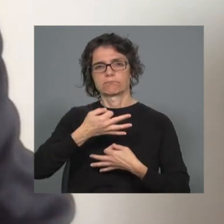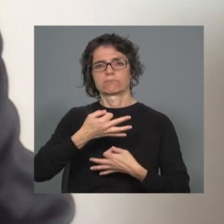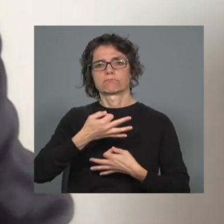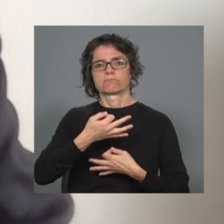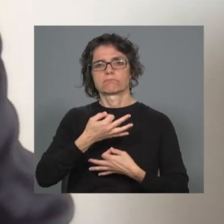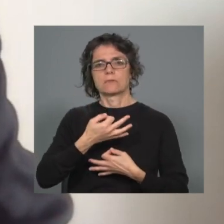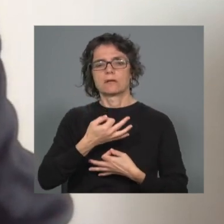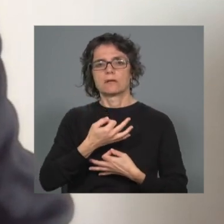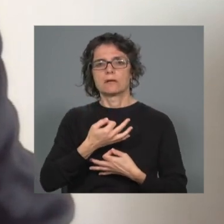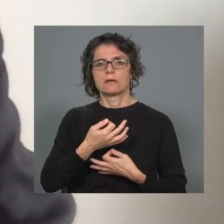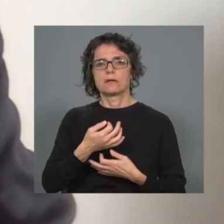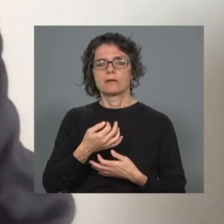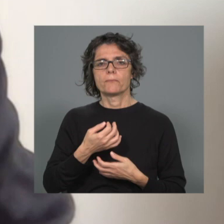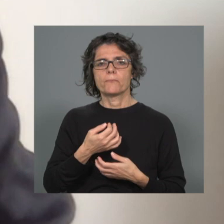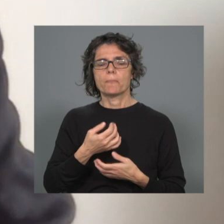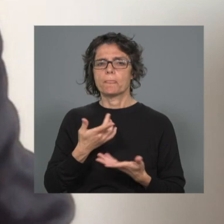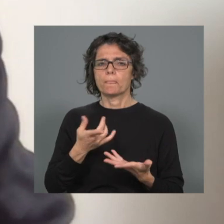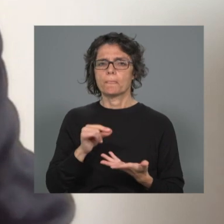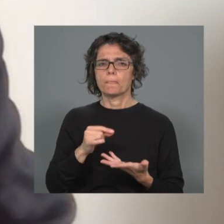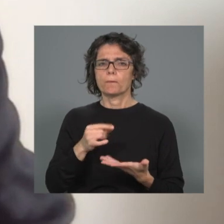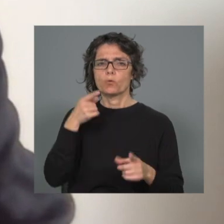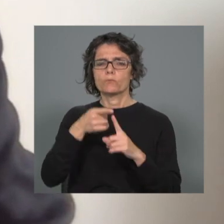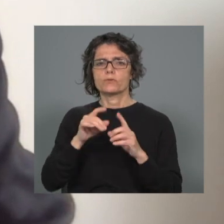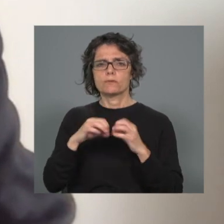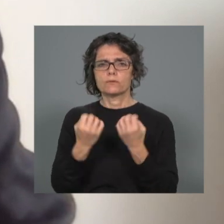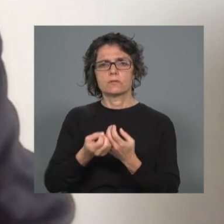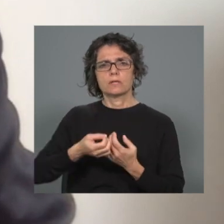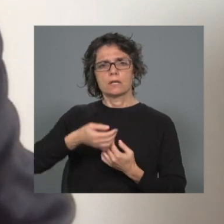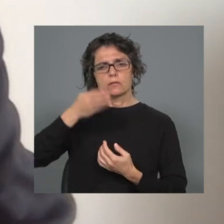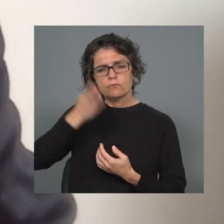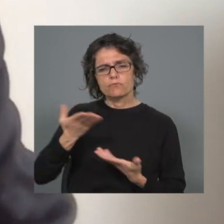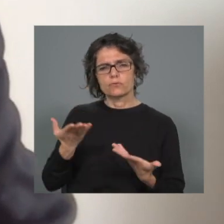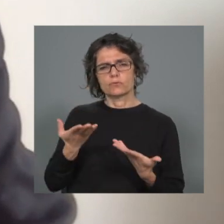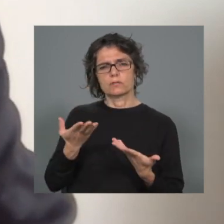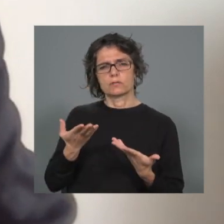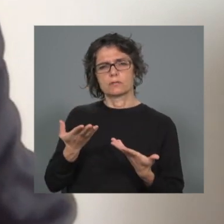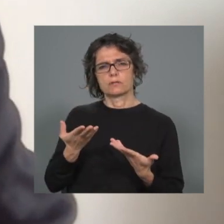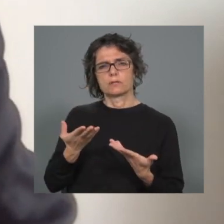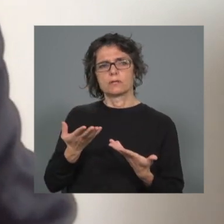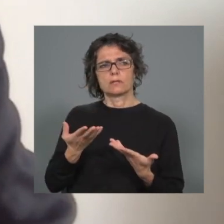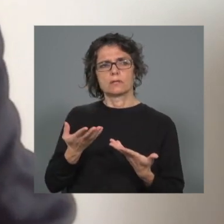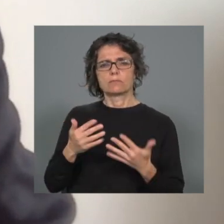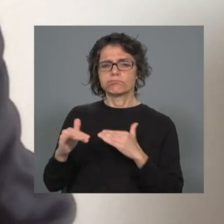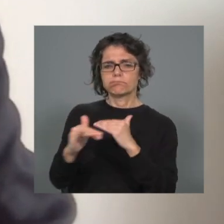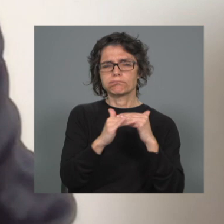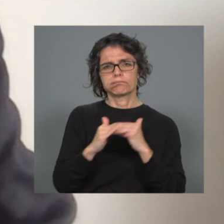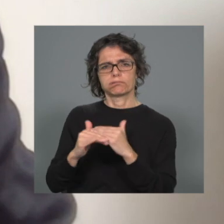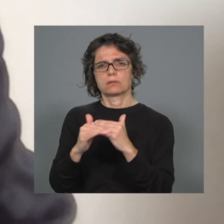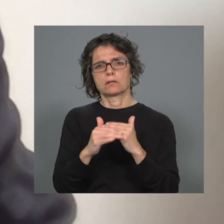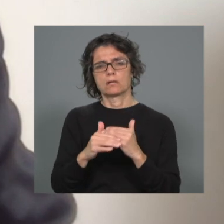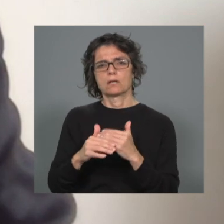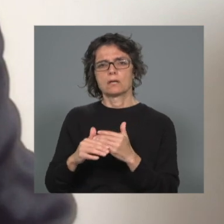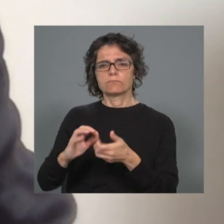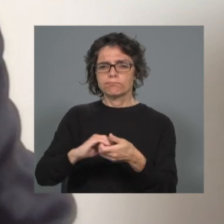de construir uma sociedade justa, equitativa e fraterna. Porque se nós falamos que queremos